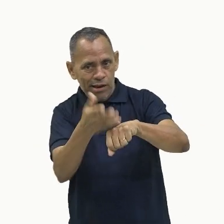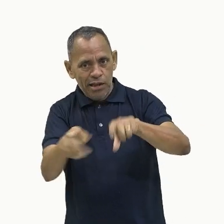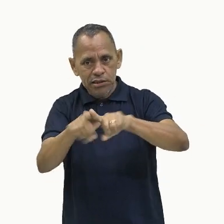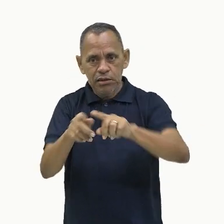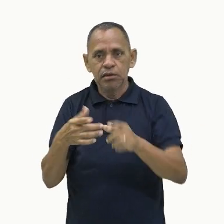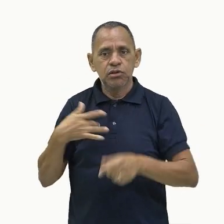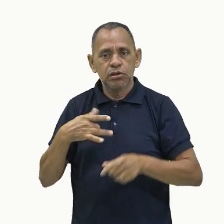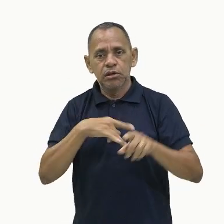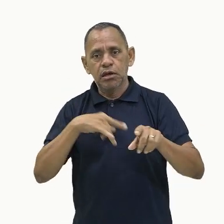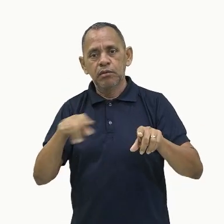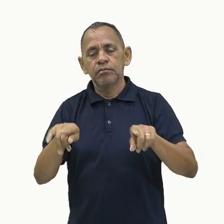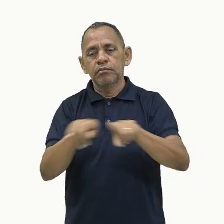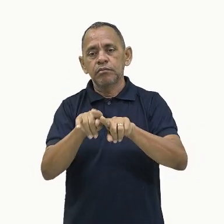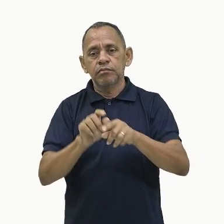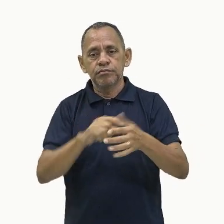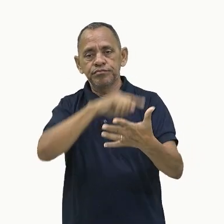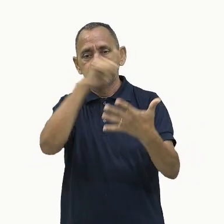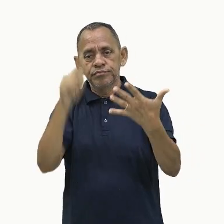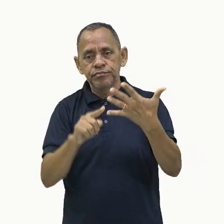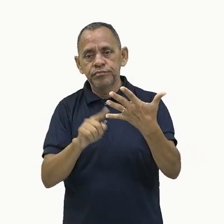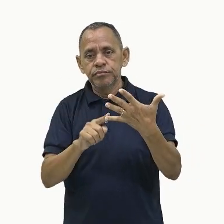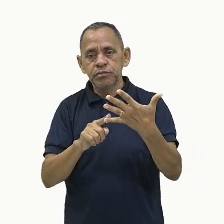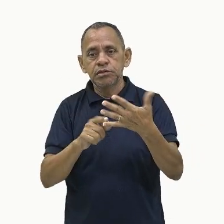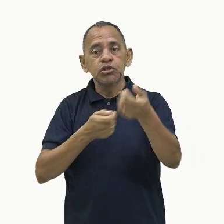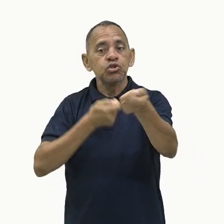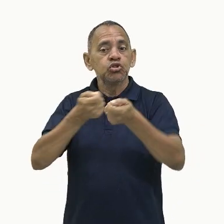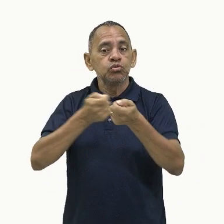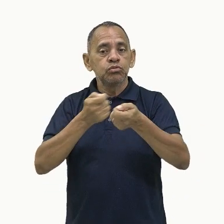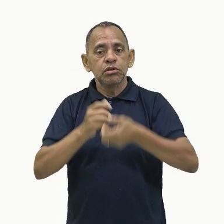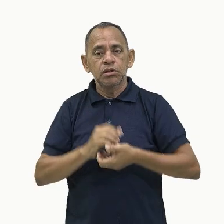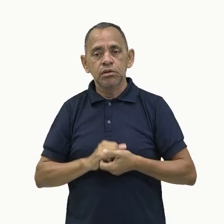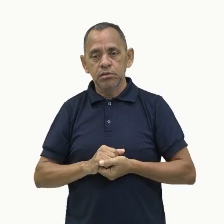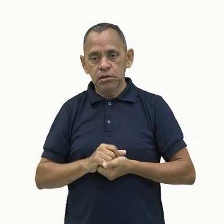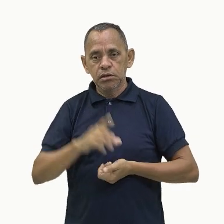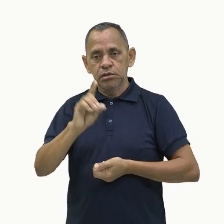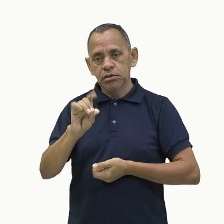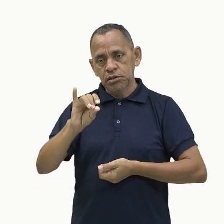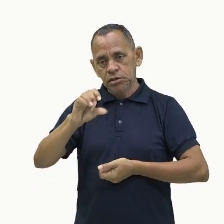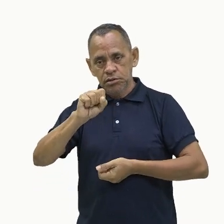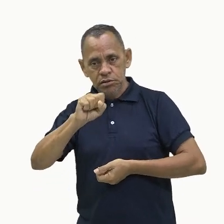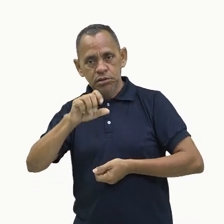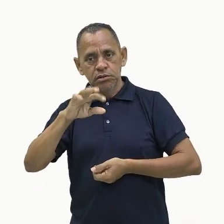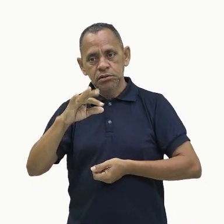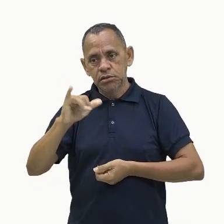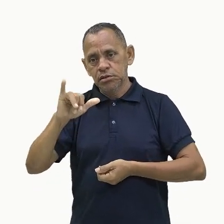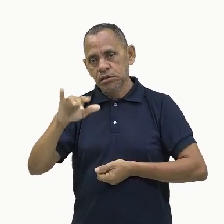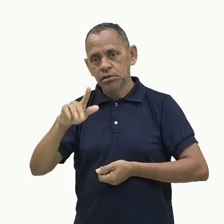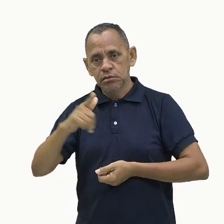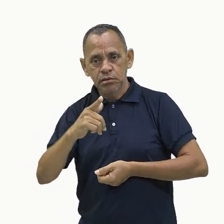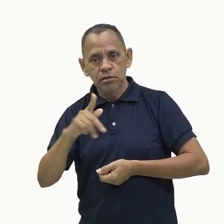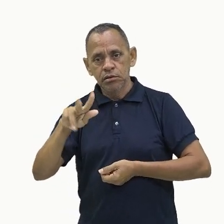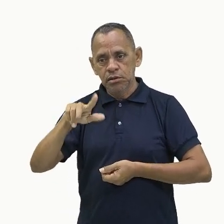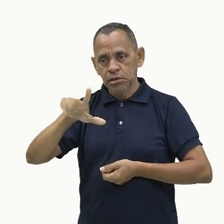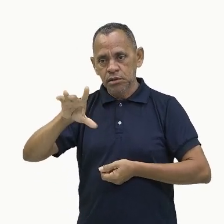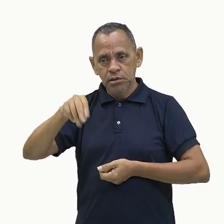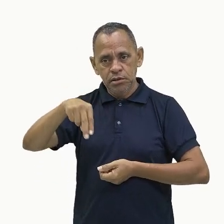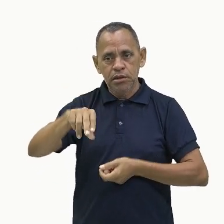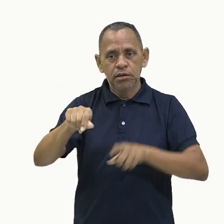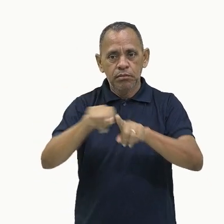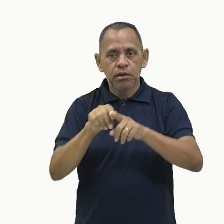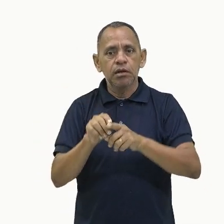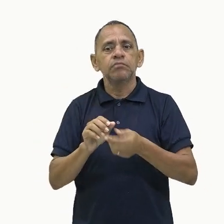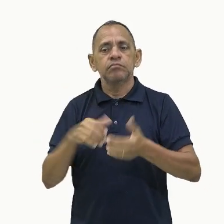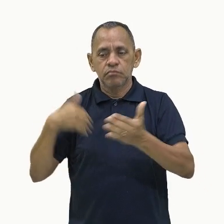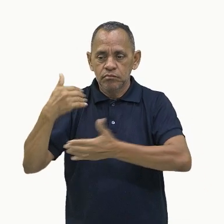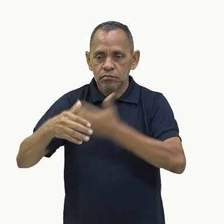como o próprio nome diz, significa aí autodisciplina. Essa é a fase mais importante, pois envolve a manutenção